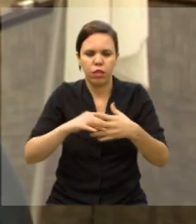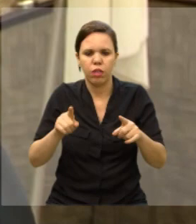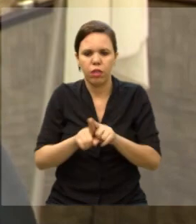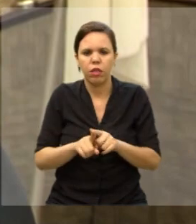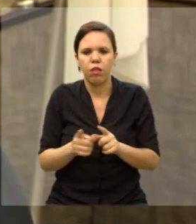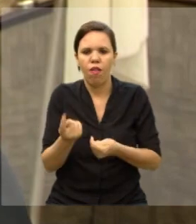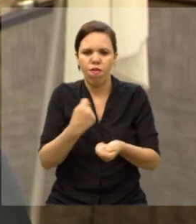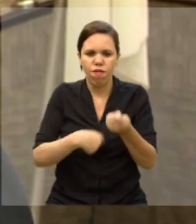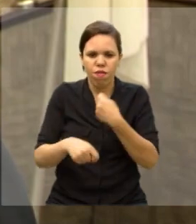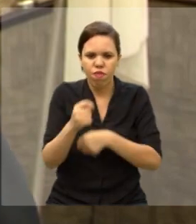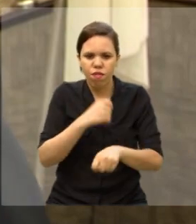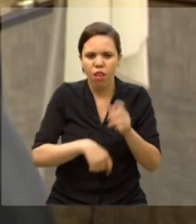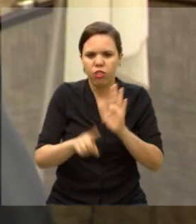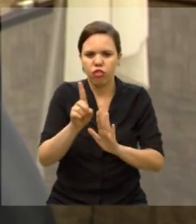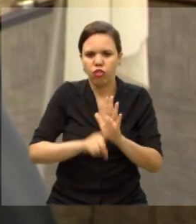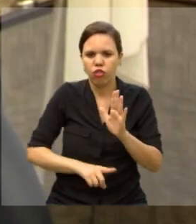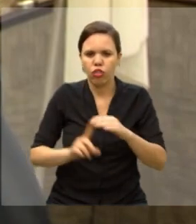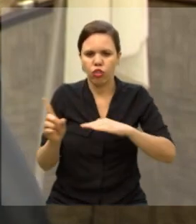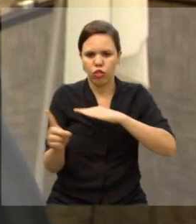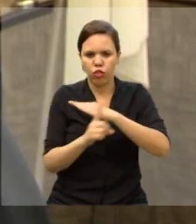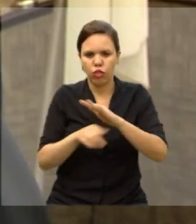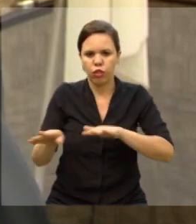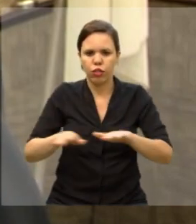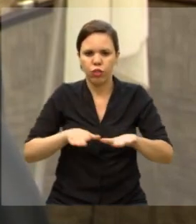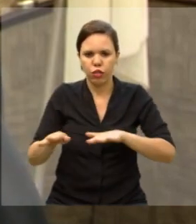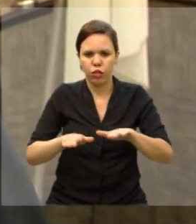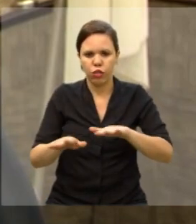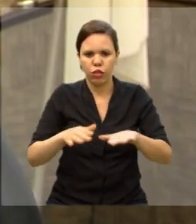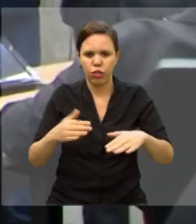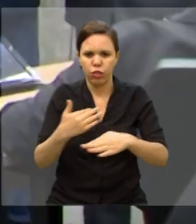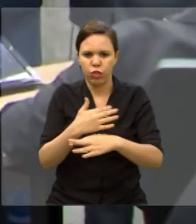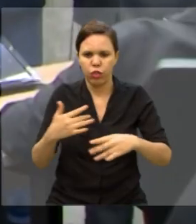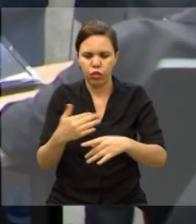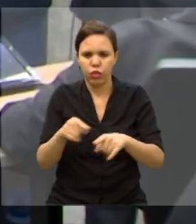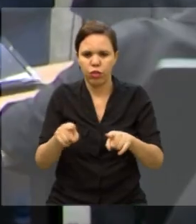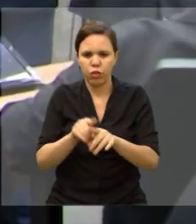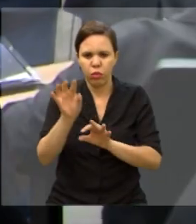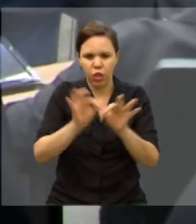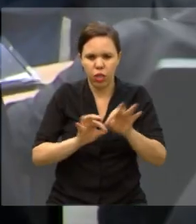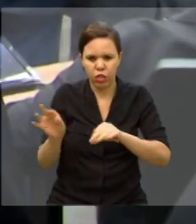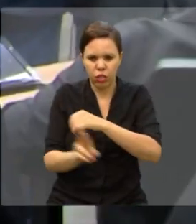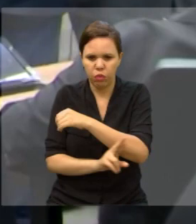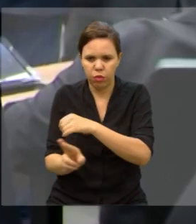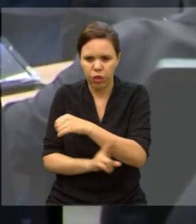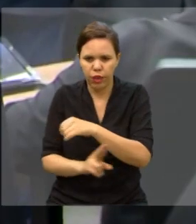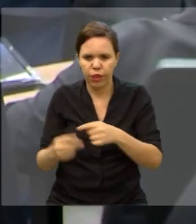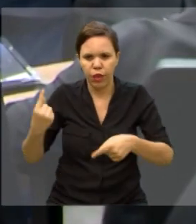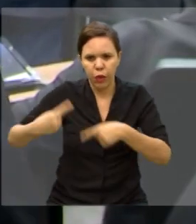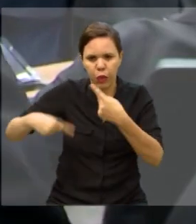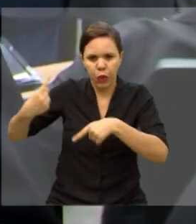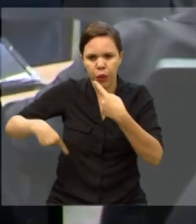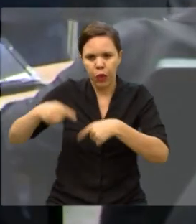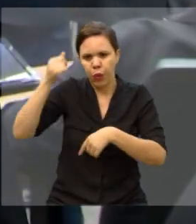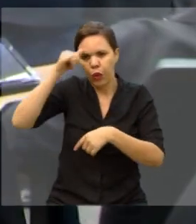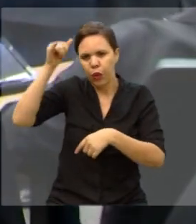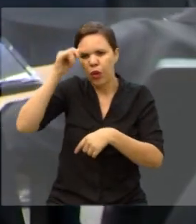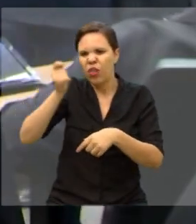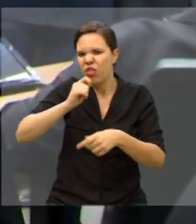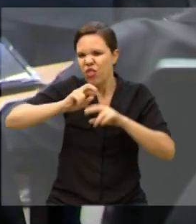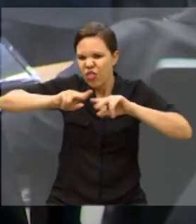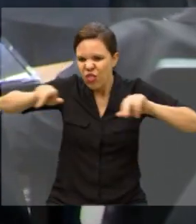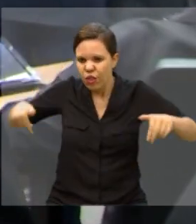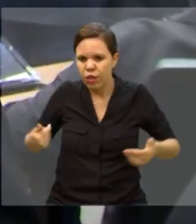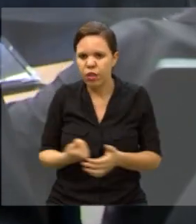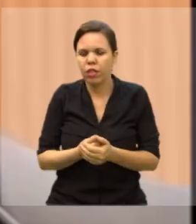dos Direitos do Consumidor, de Mobilidade Urbana e Planejamento Viário, Políticas de Prevenção às